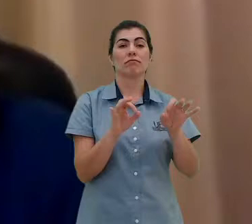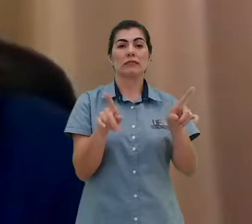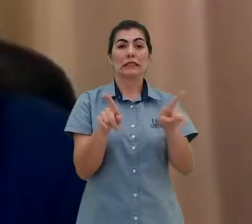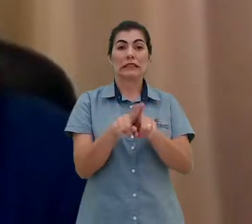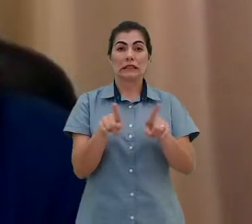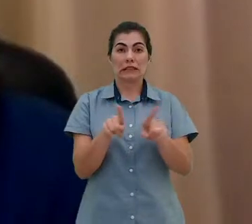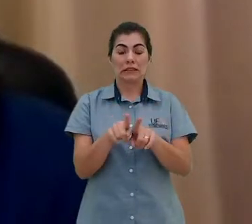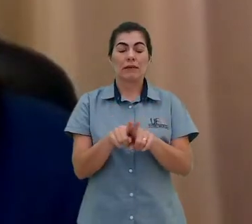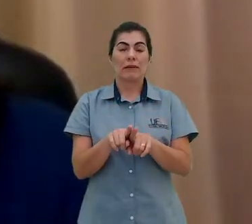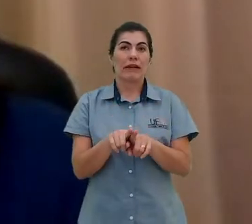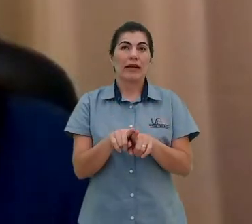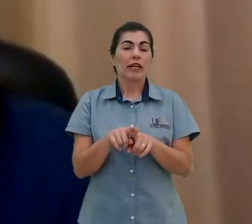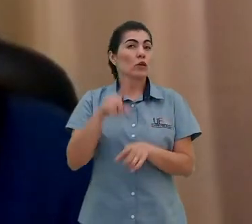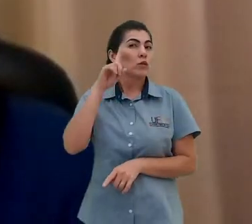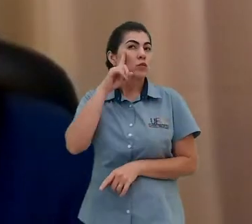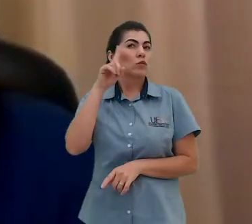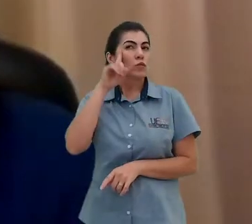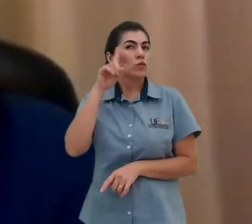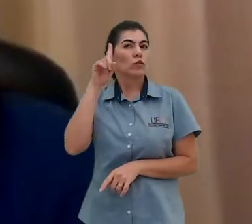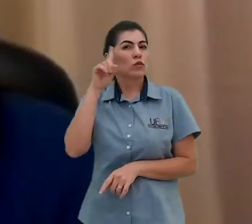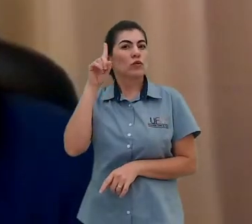ou, por exemplo, no nosso dia a dia.